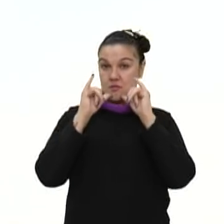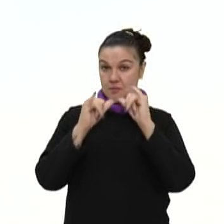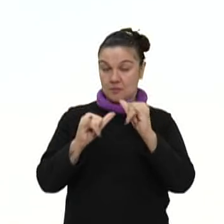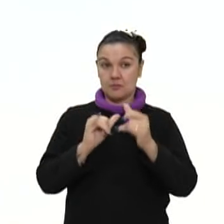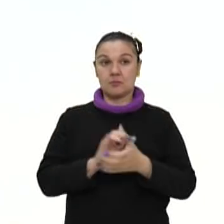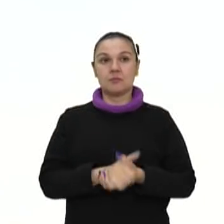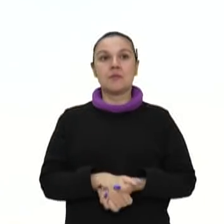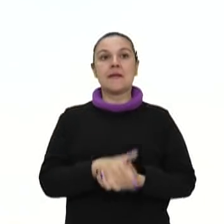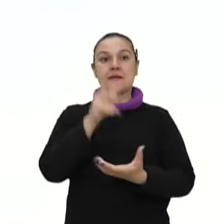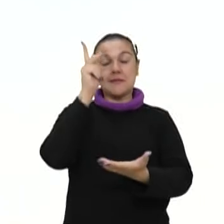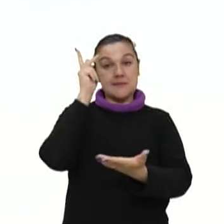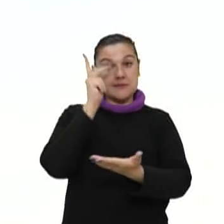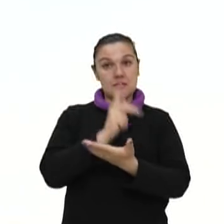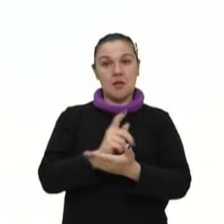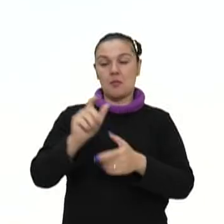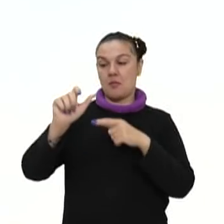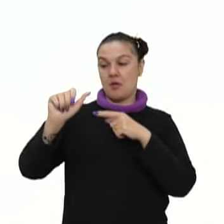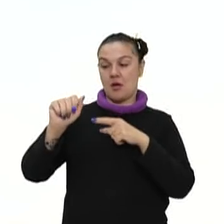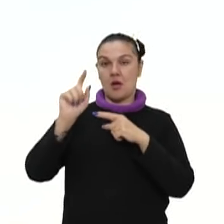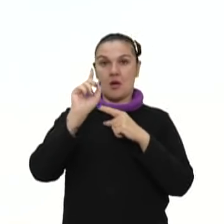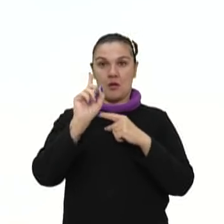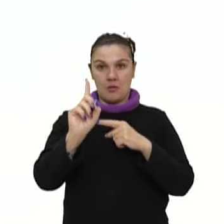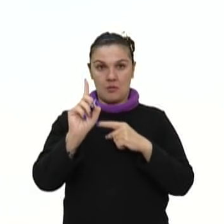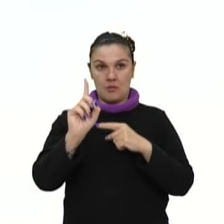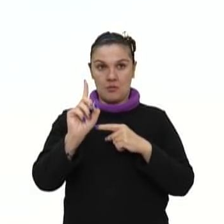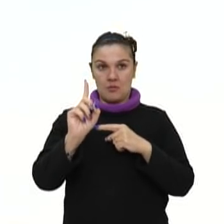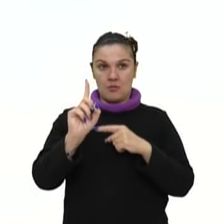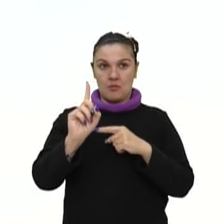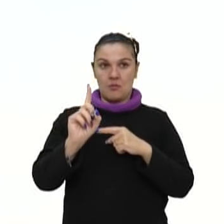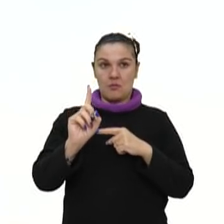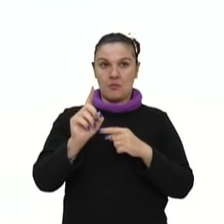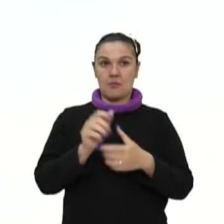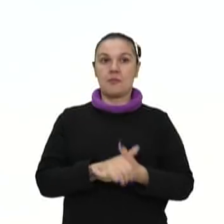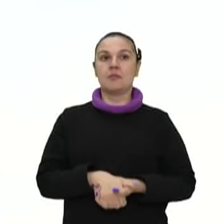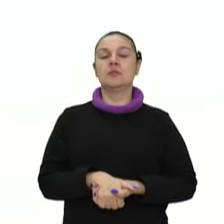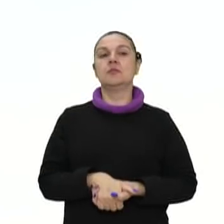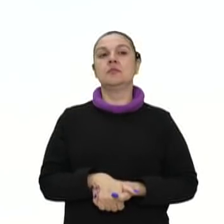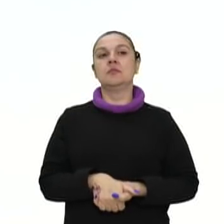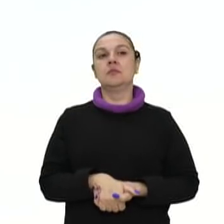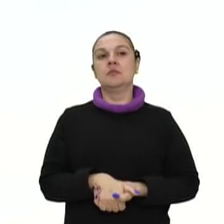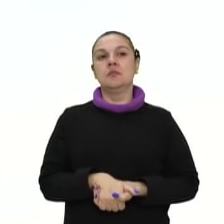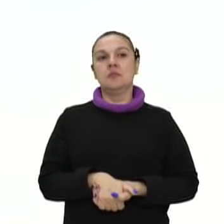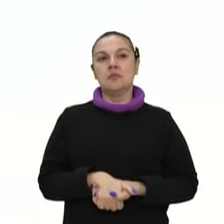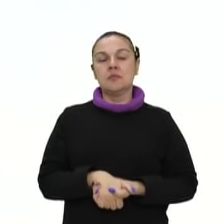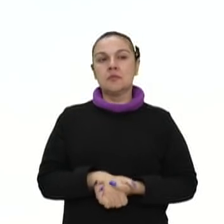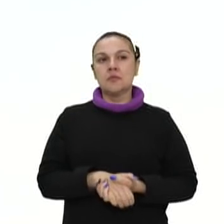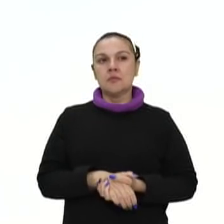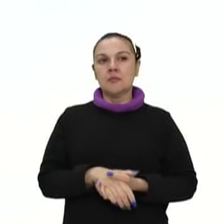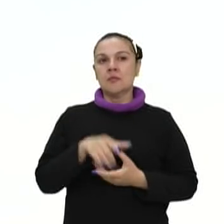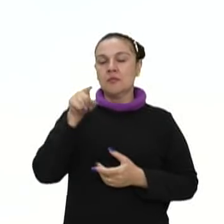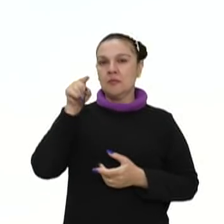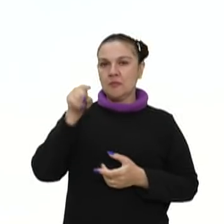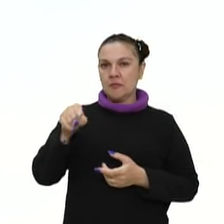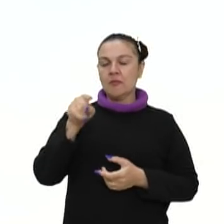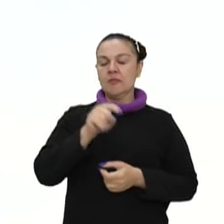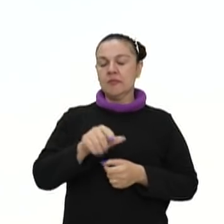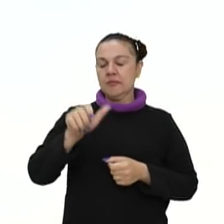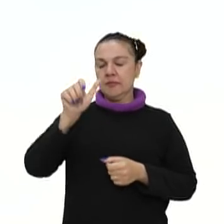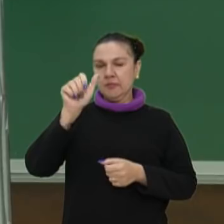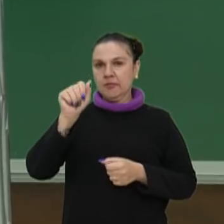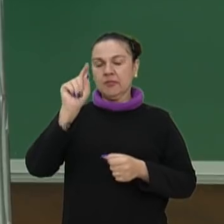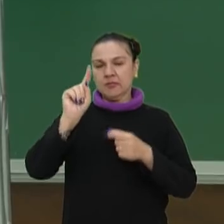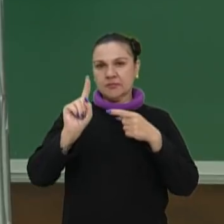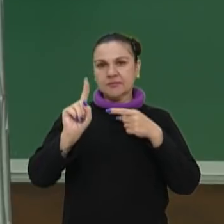comentar agora. Quando A vale 1, né, o coeficiente A vale 1 dessa equação aqui, ou seja, quando esse A vale 1,